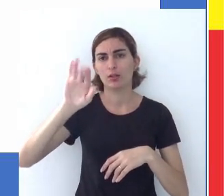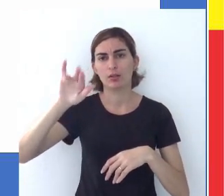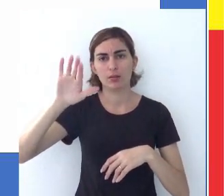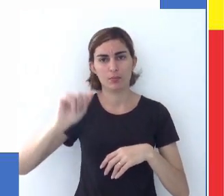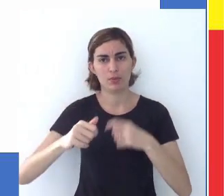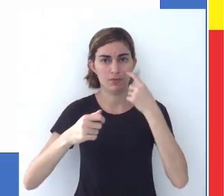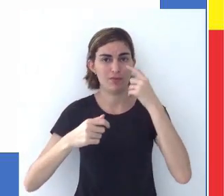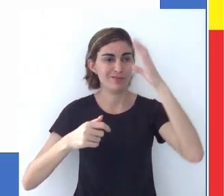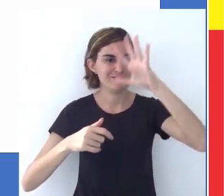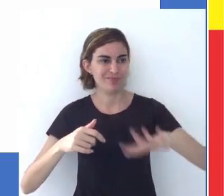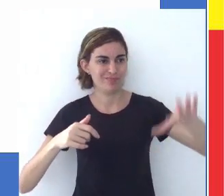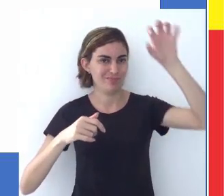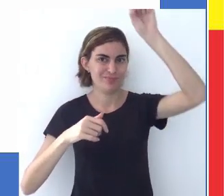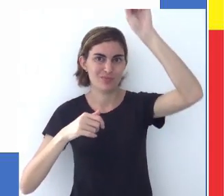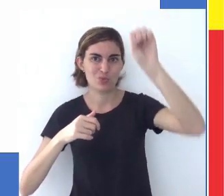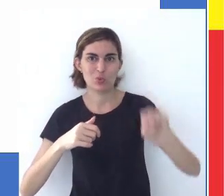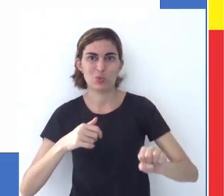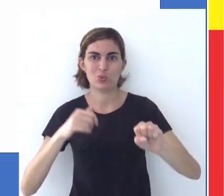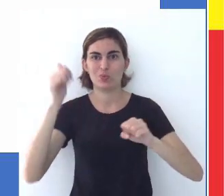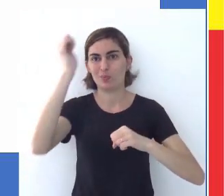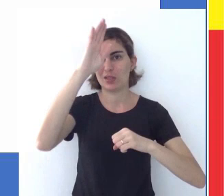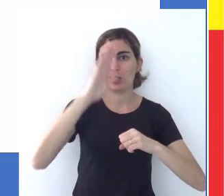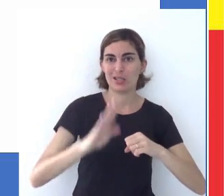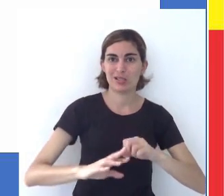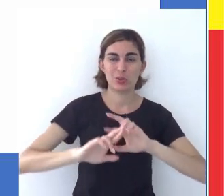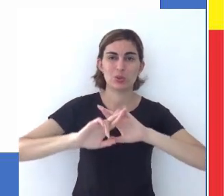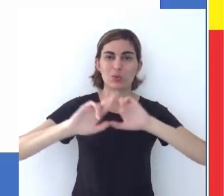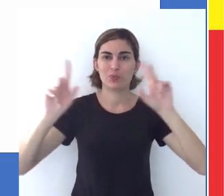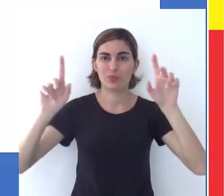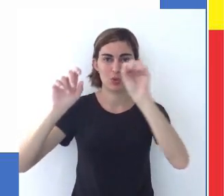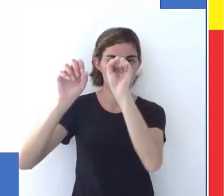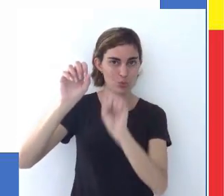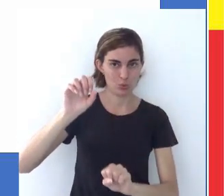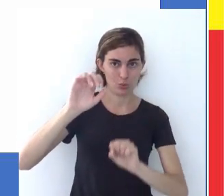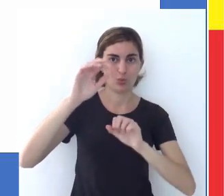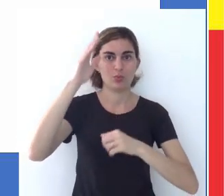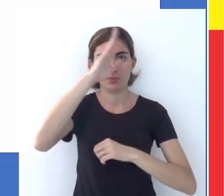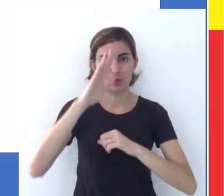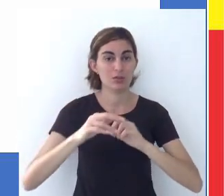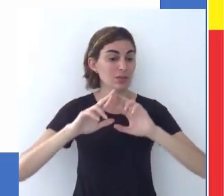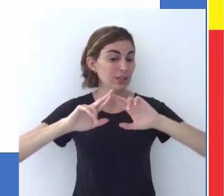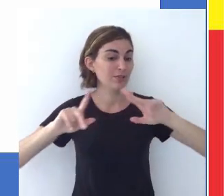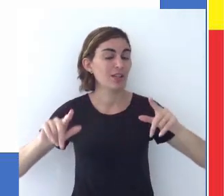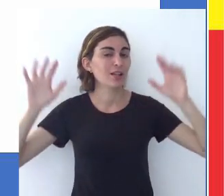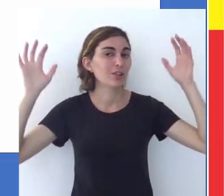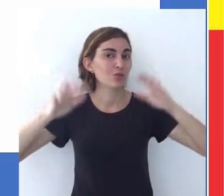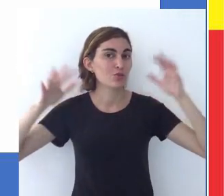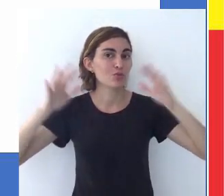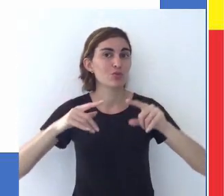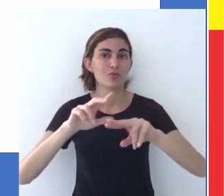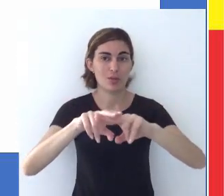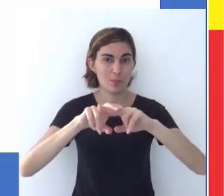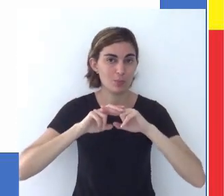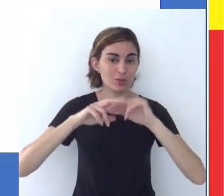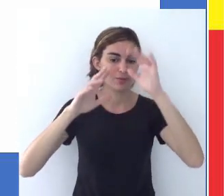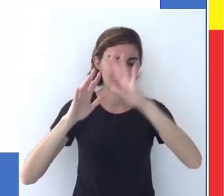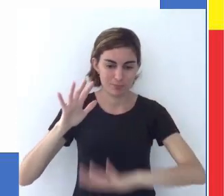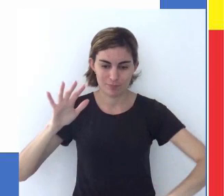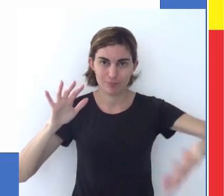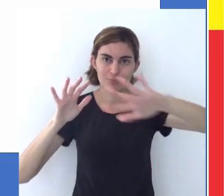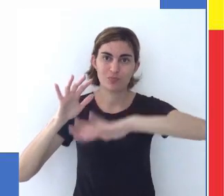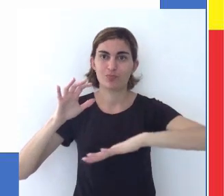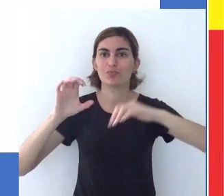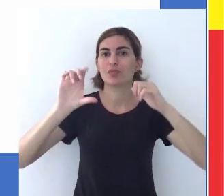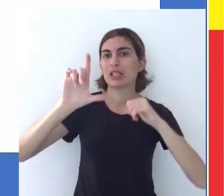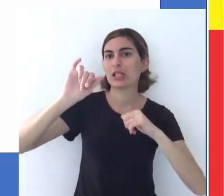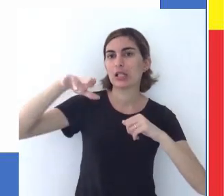região sul do Brasil, ela recebe uma forma diferente de chuvas, tá? Por conta do ambiente,